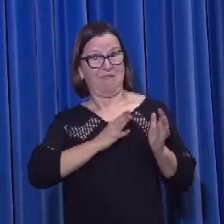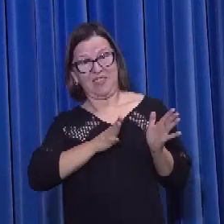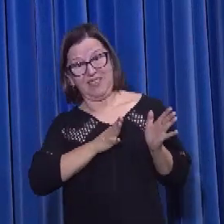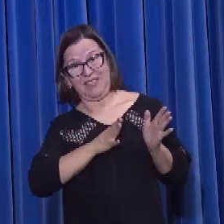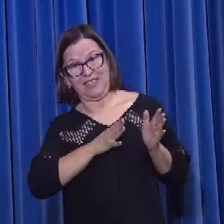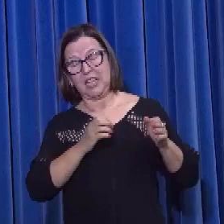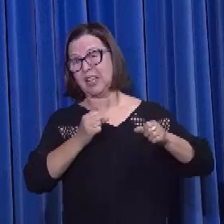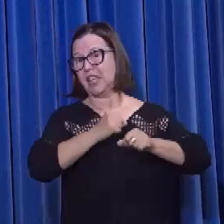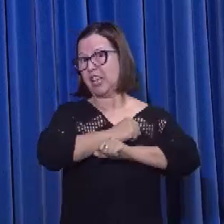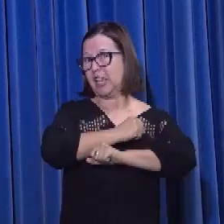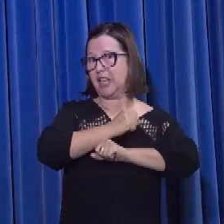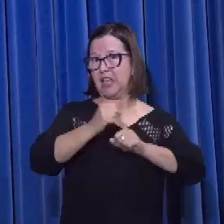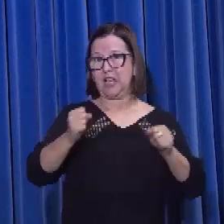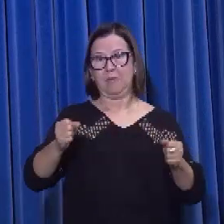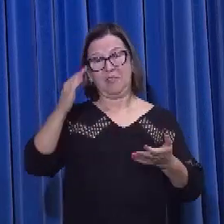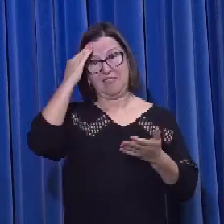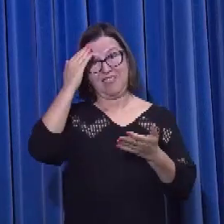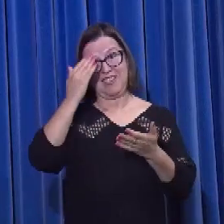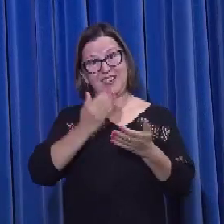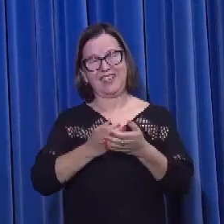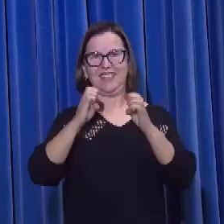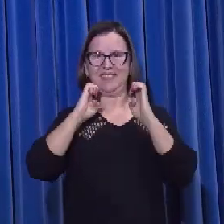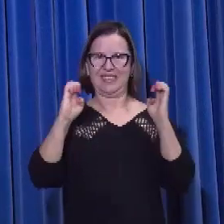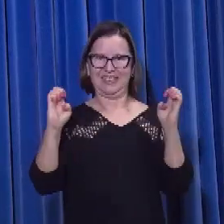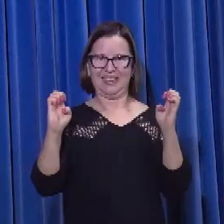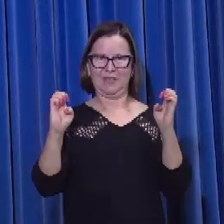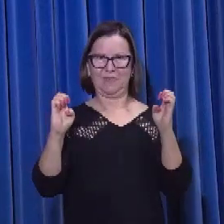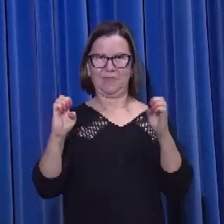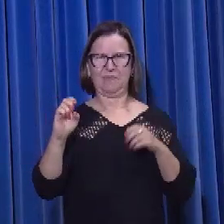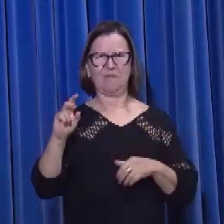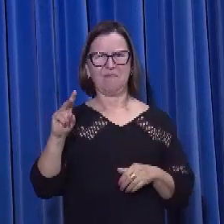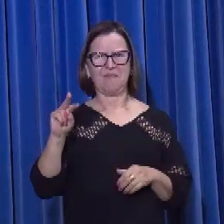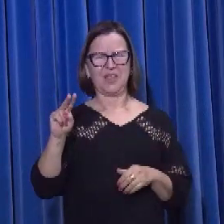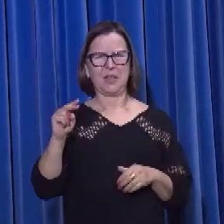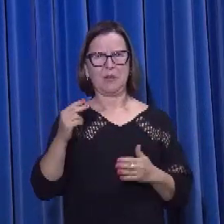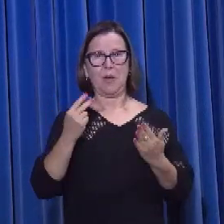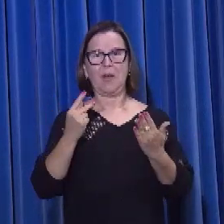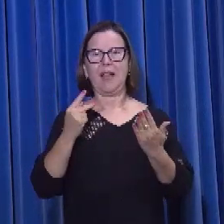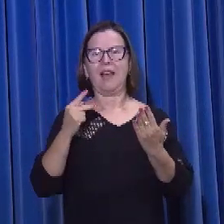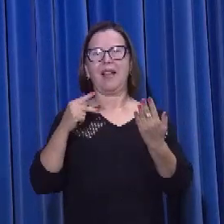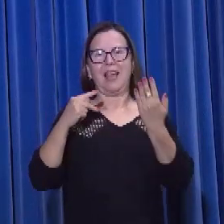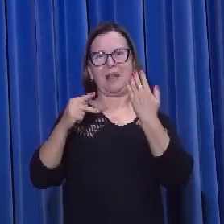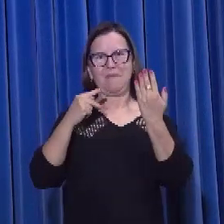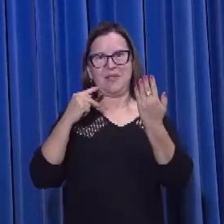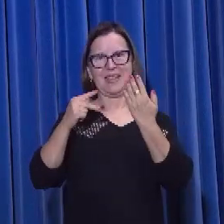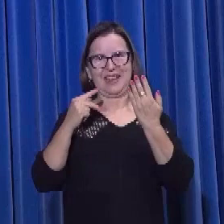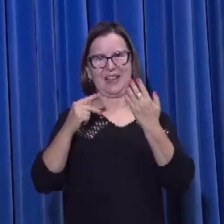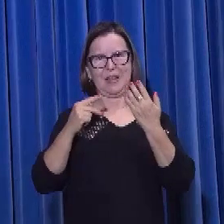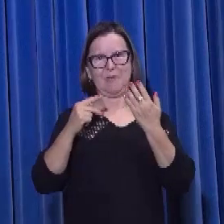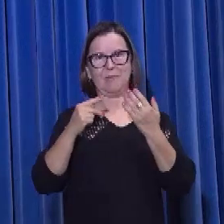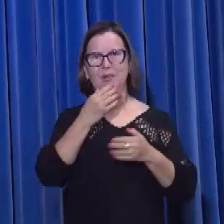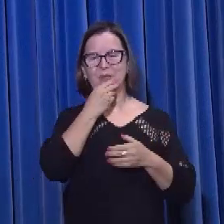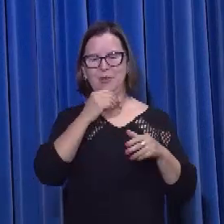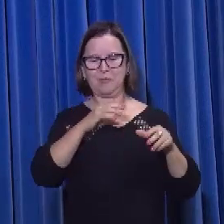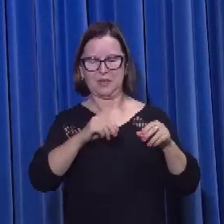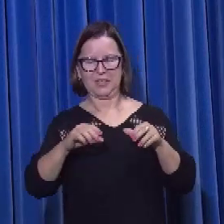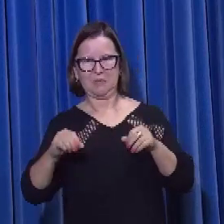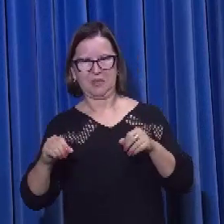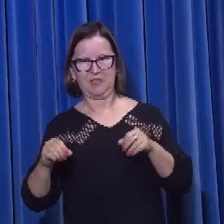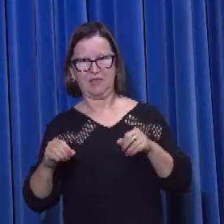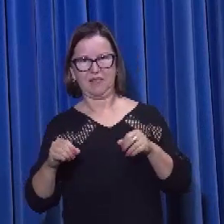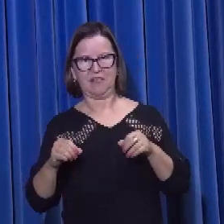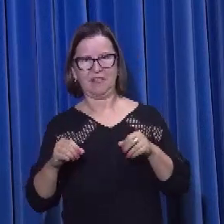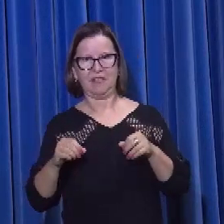Evangelho. Assim como a parábola do semeador, que muitos não ouviam, mas não entendiam. E os discípulos